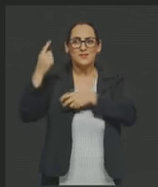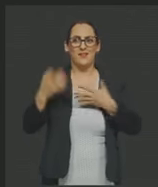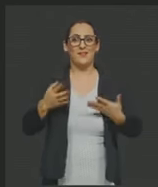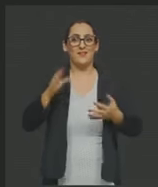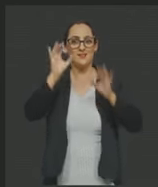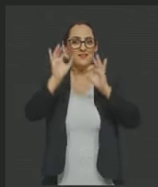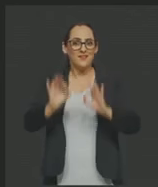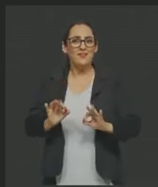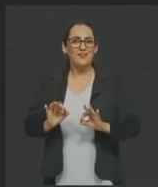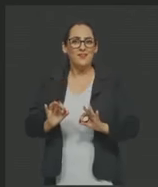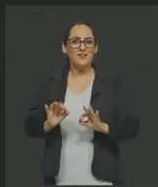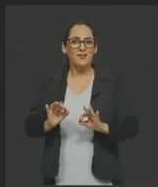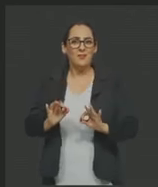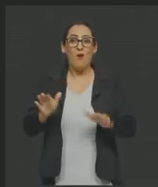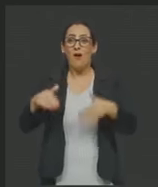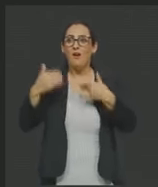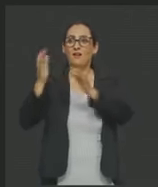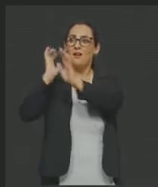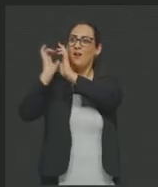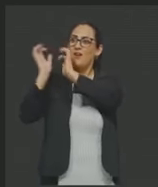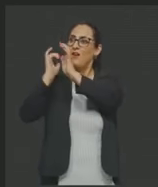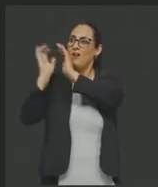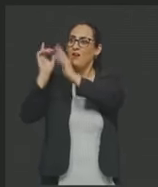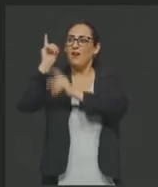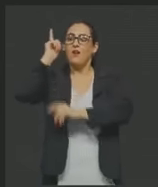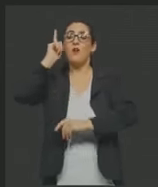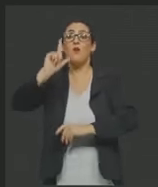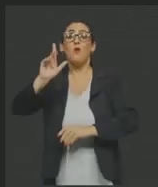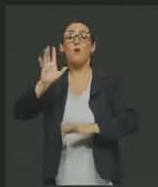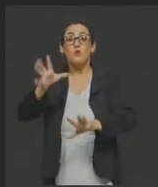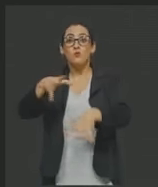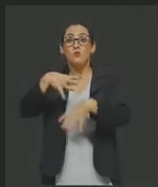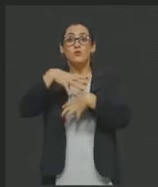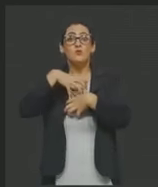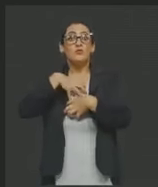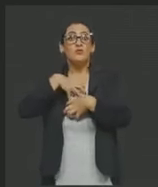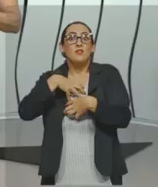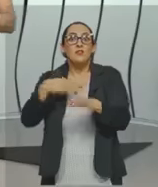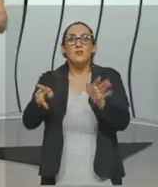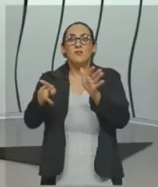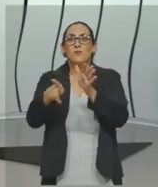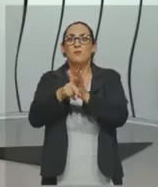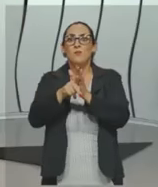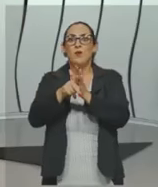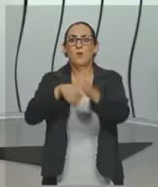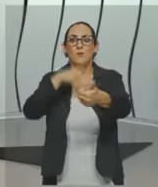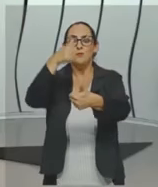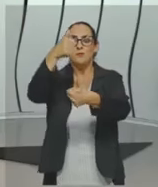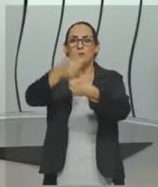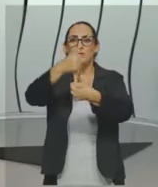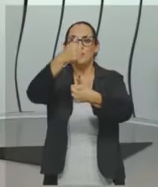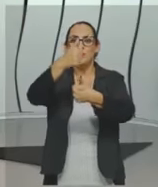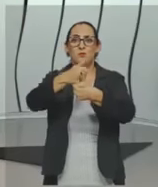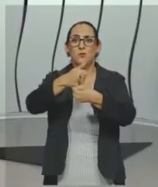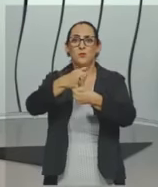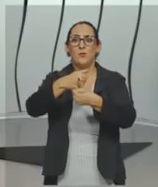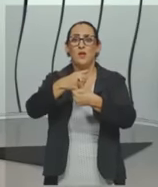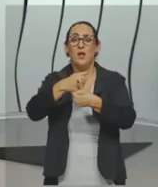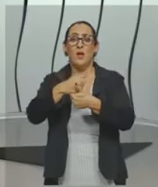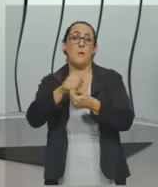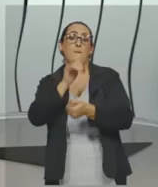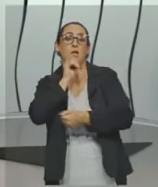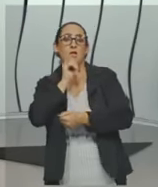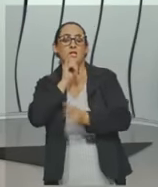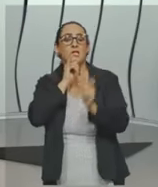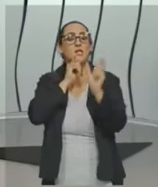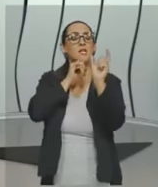o cérebro conseguiu uma maneira de decodificar, substituindo aqui o E pelo 3, tá